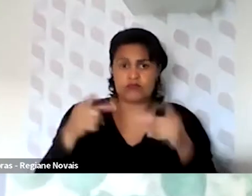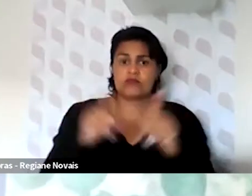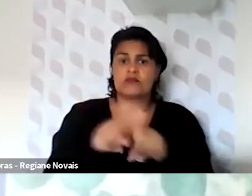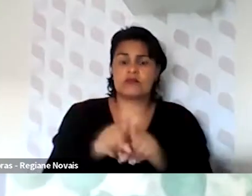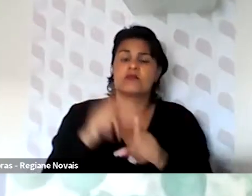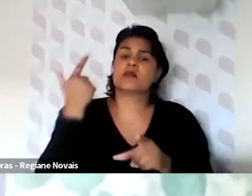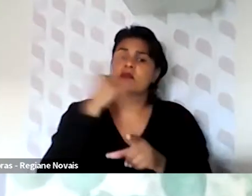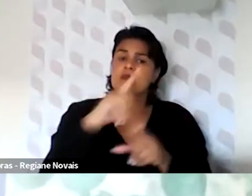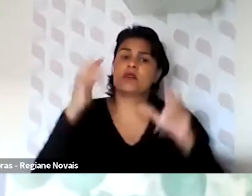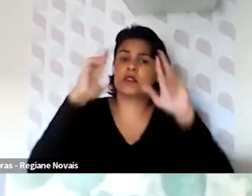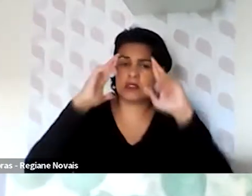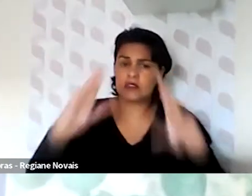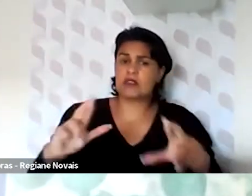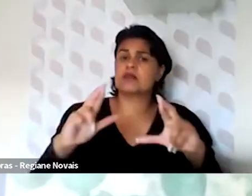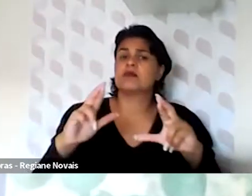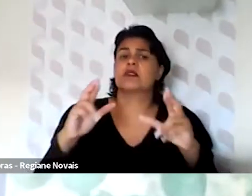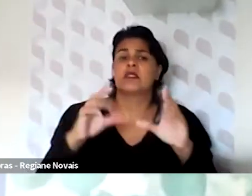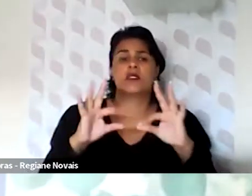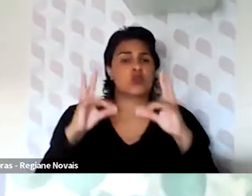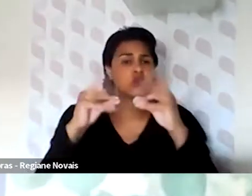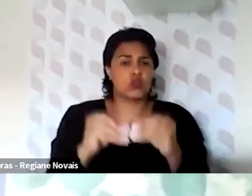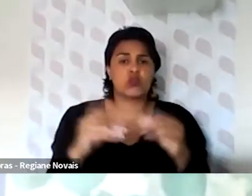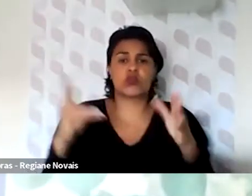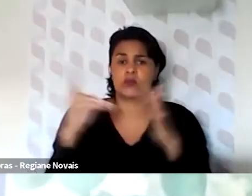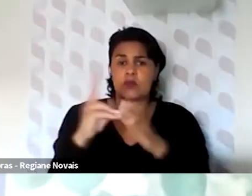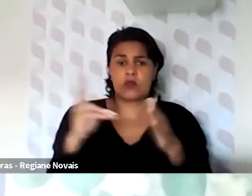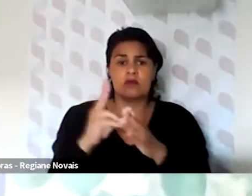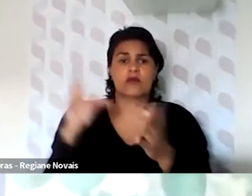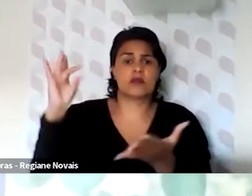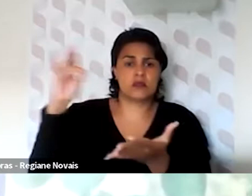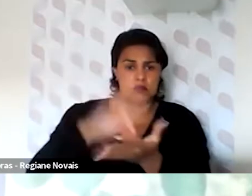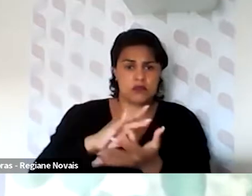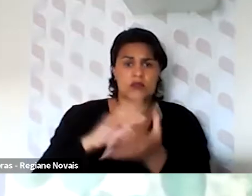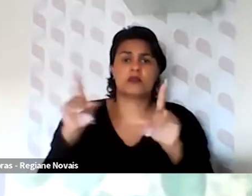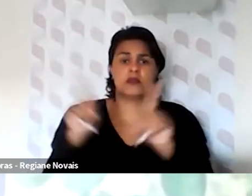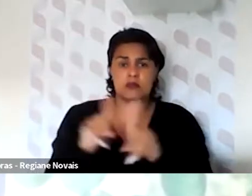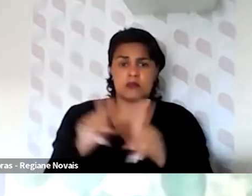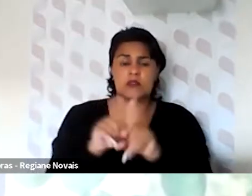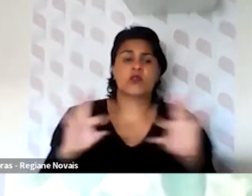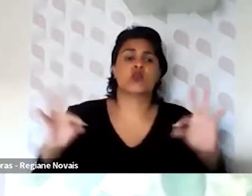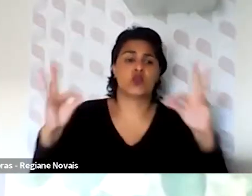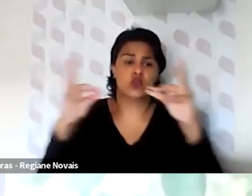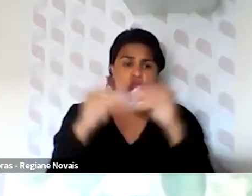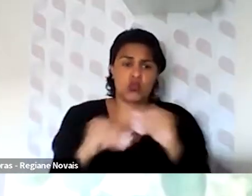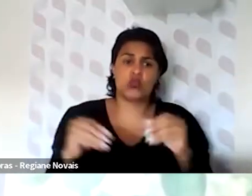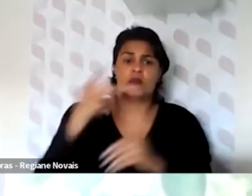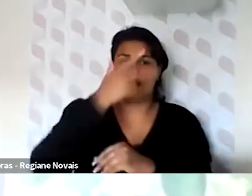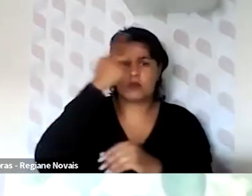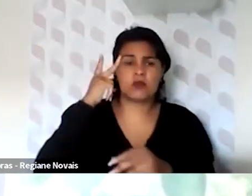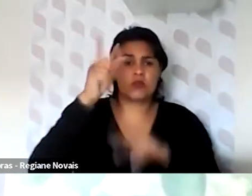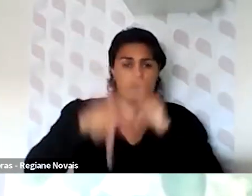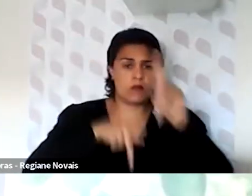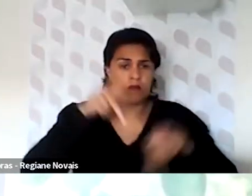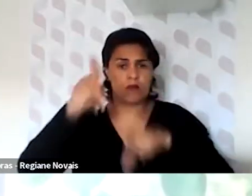respeite os povos originários, que respeite não só os povos originários, mas todas as populações e comunidades